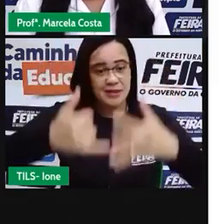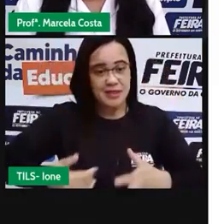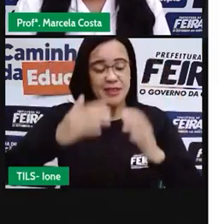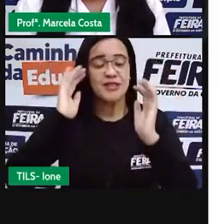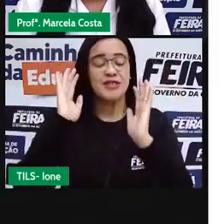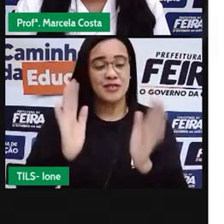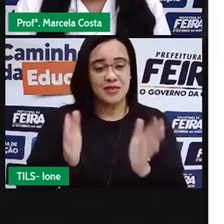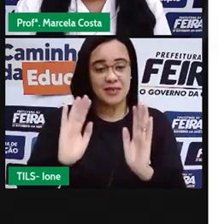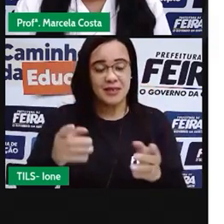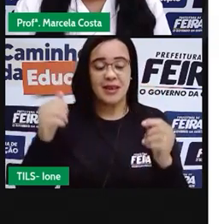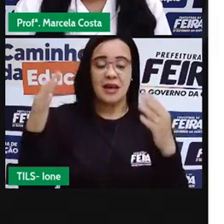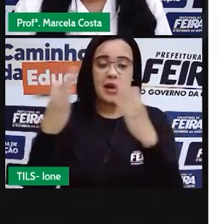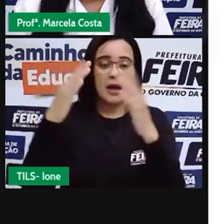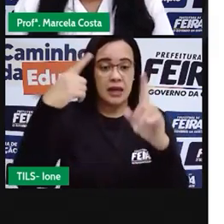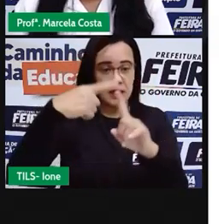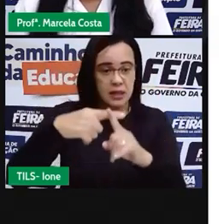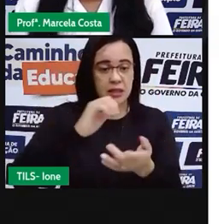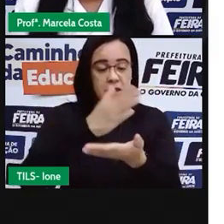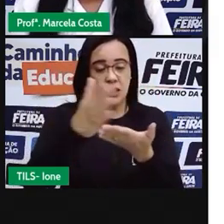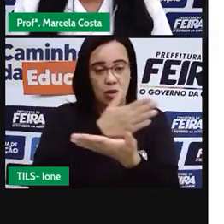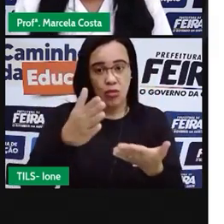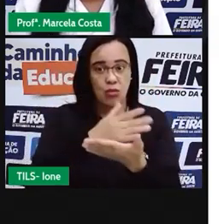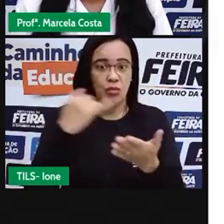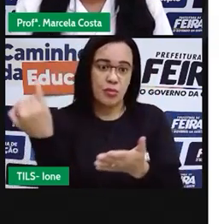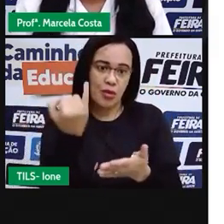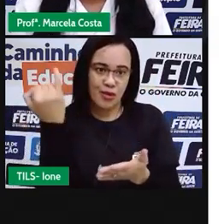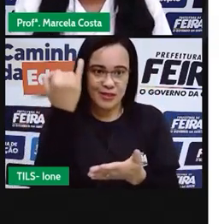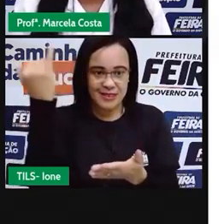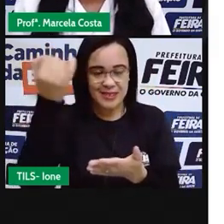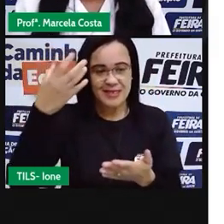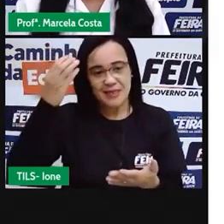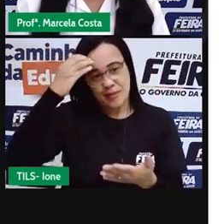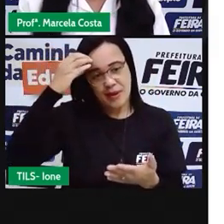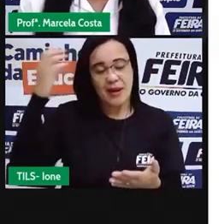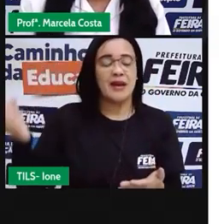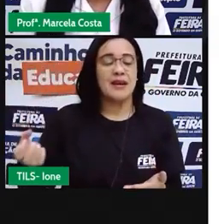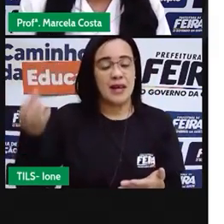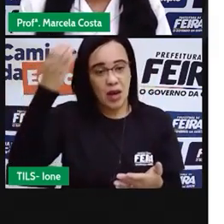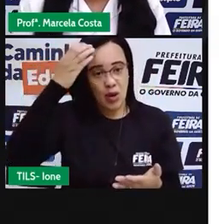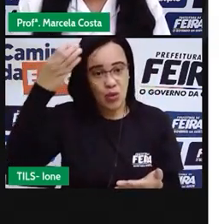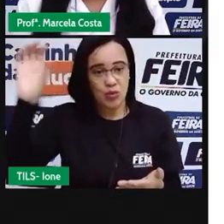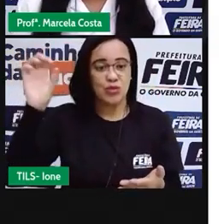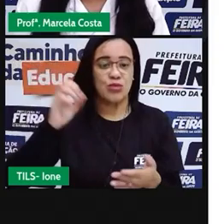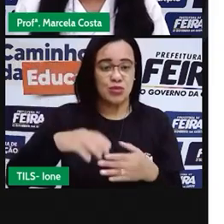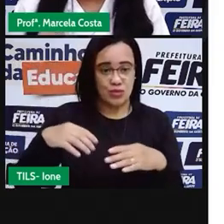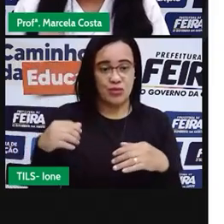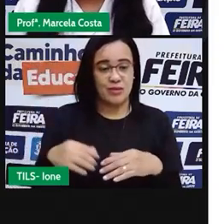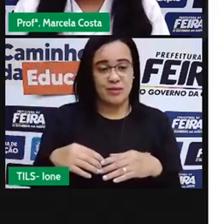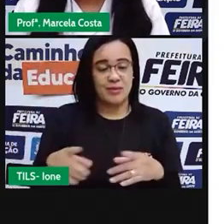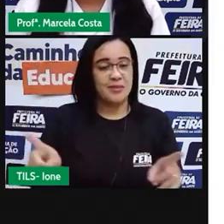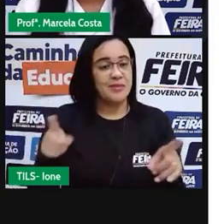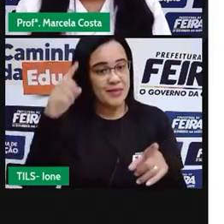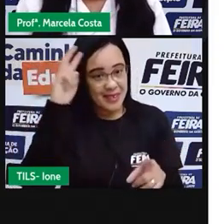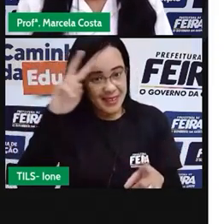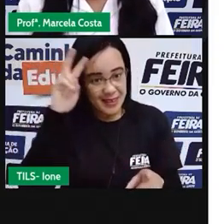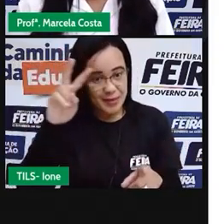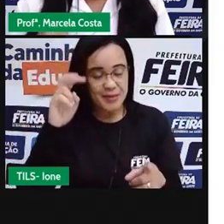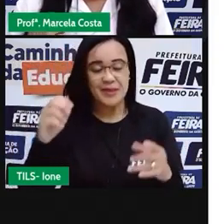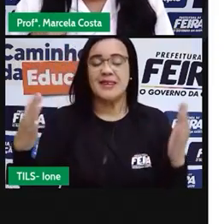das igrejas aqui de Feira de Santana. Lá na aula de Ciências Humanas, a gente já falou um pouco sobre